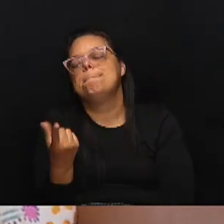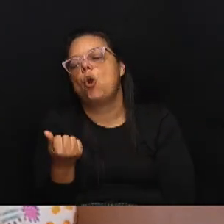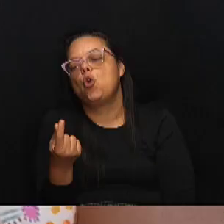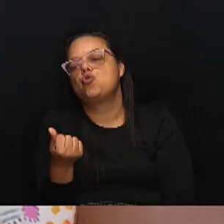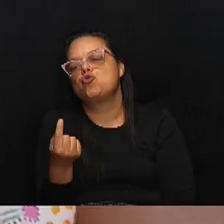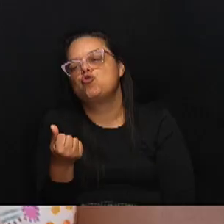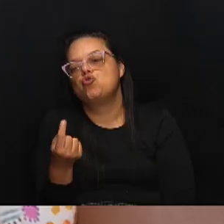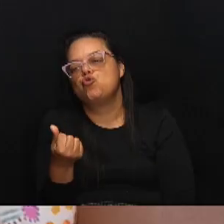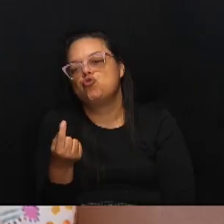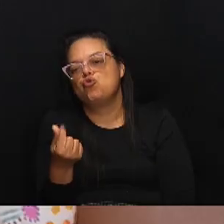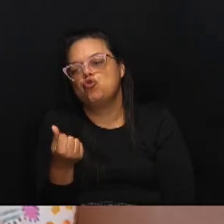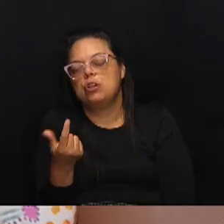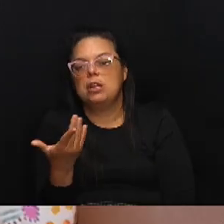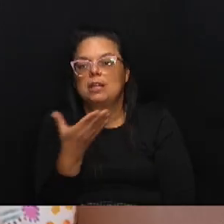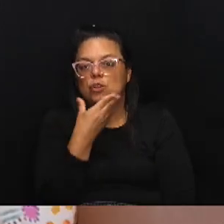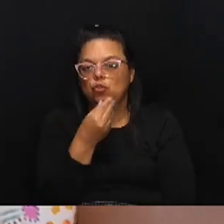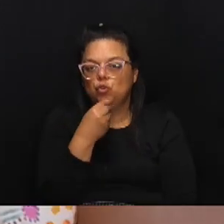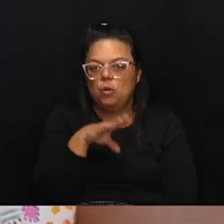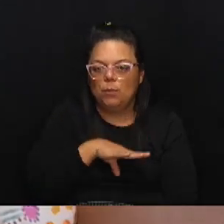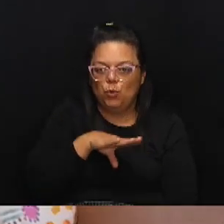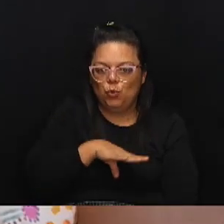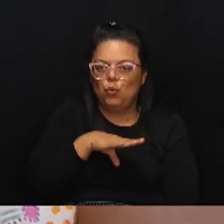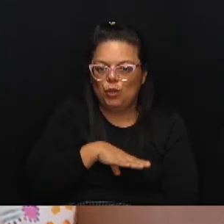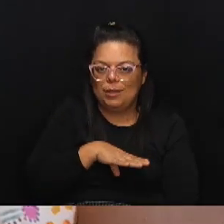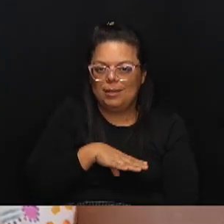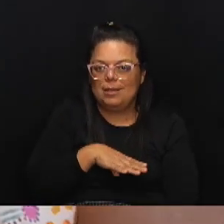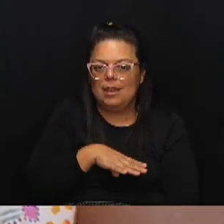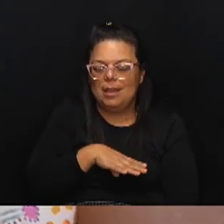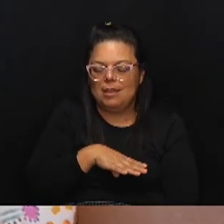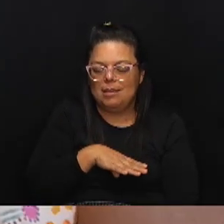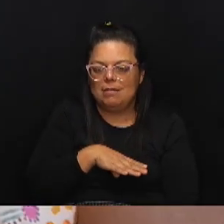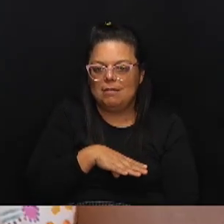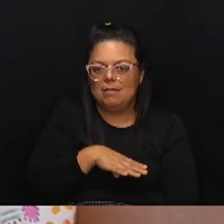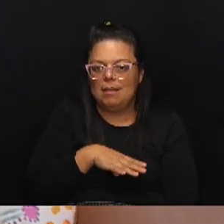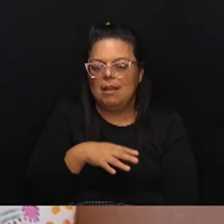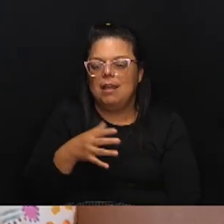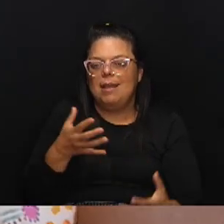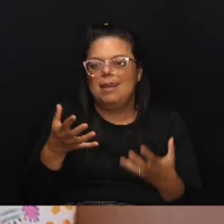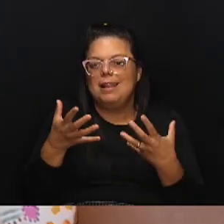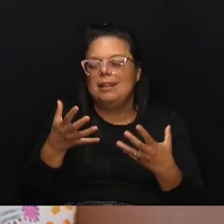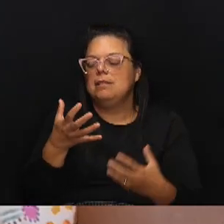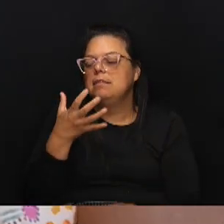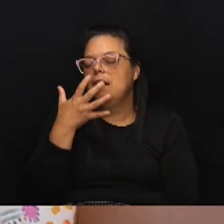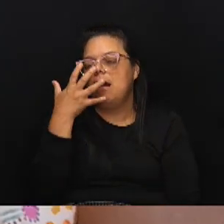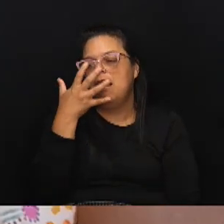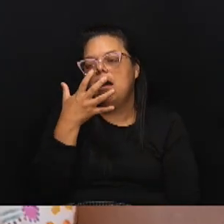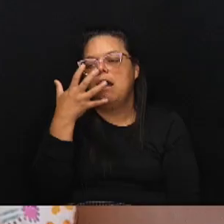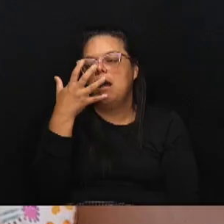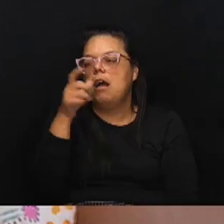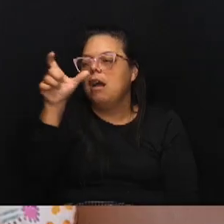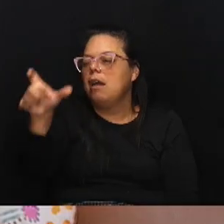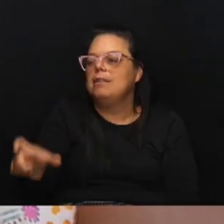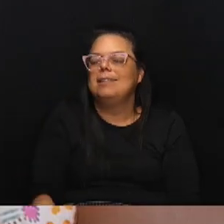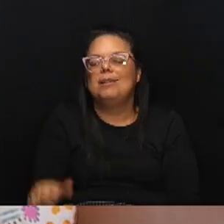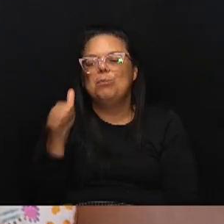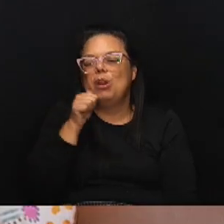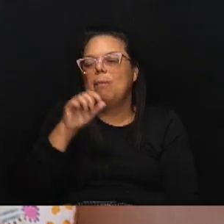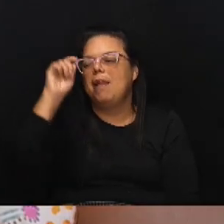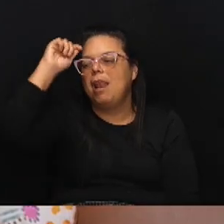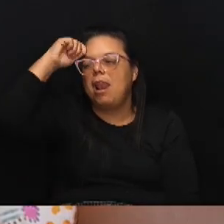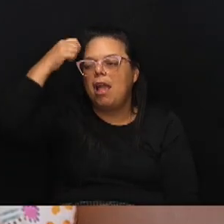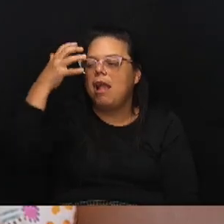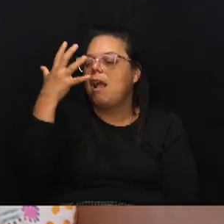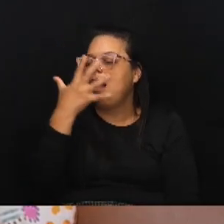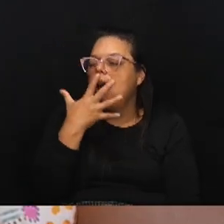né? Esses portugueses que não queriam abrir mão do ouro, eles se apaixonavam por essas negras lindas,